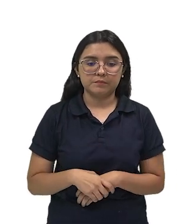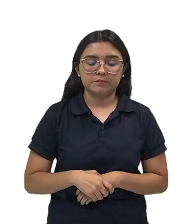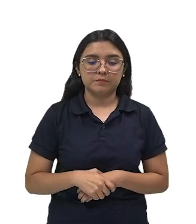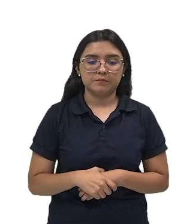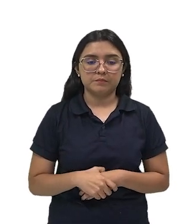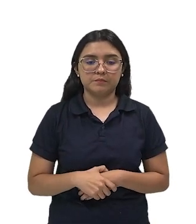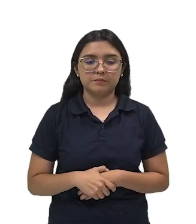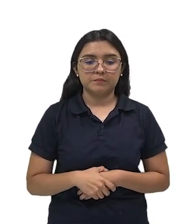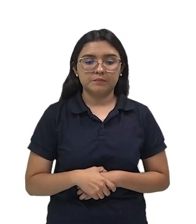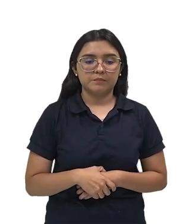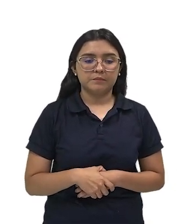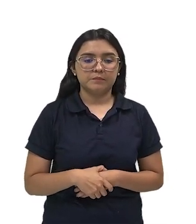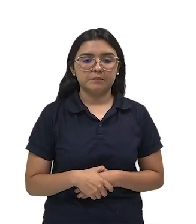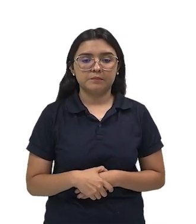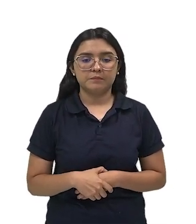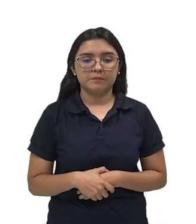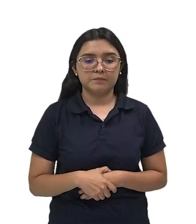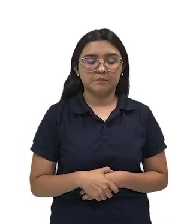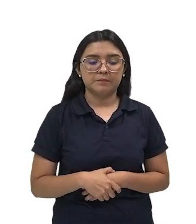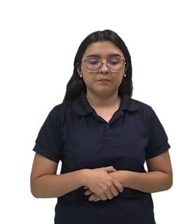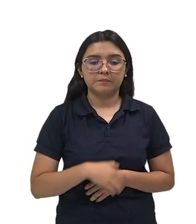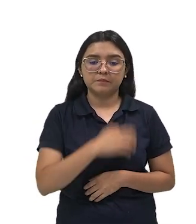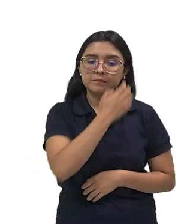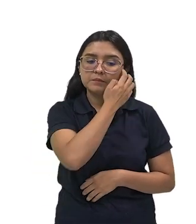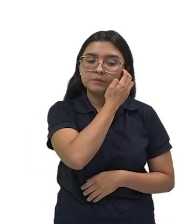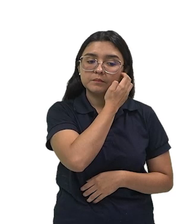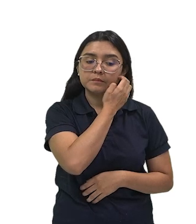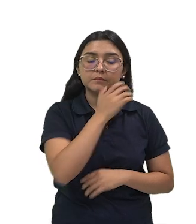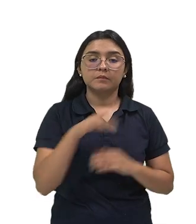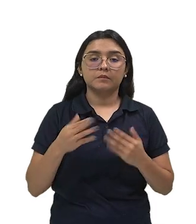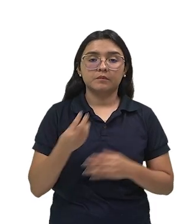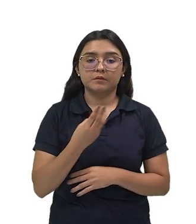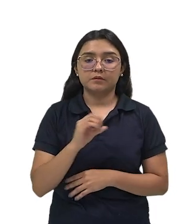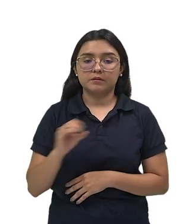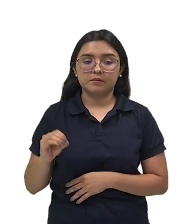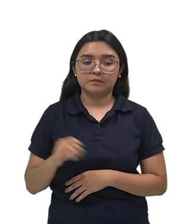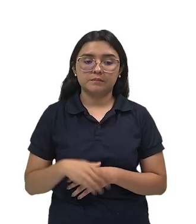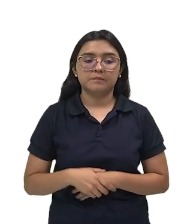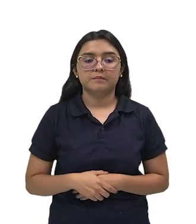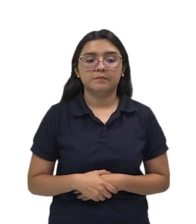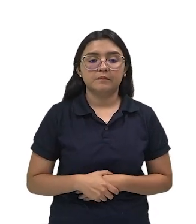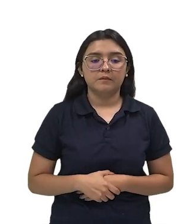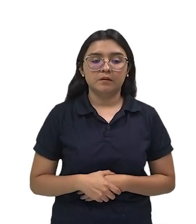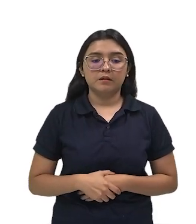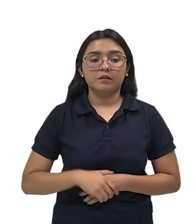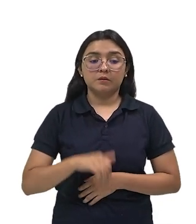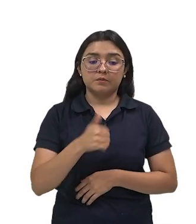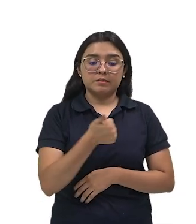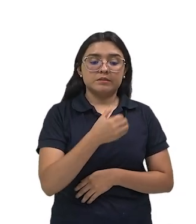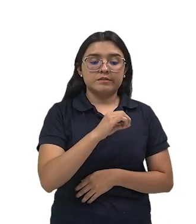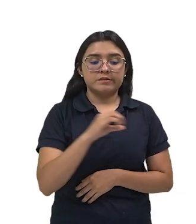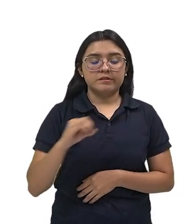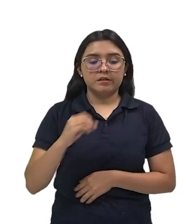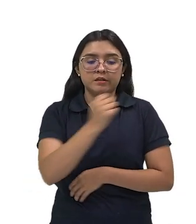Beleza? Então, automaticamente, como é 300, olha, 100 alunos